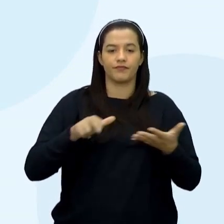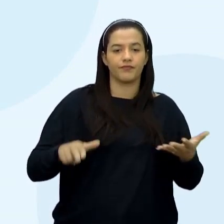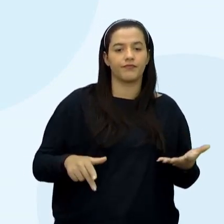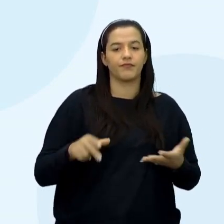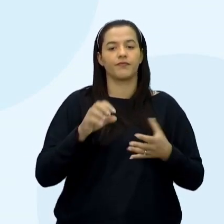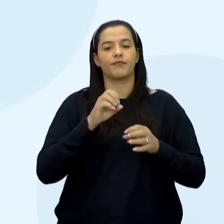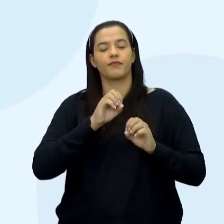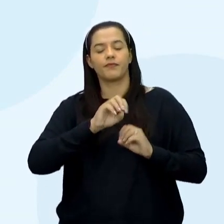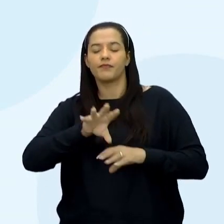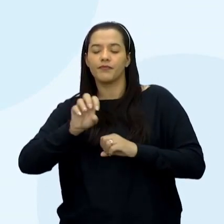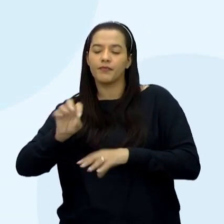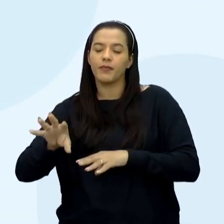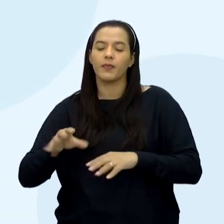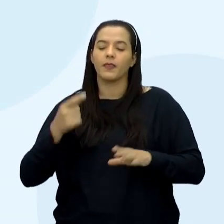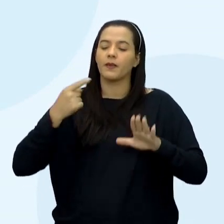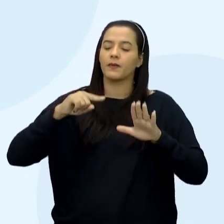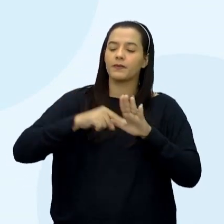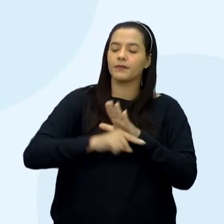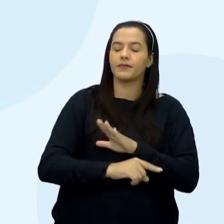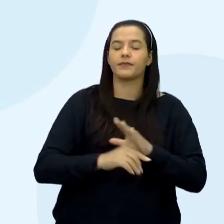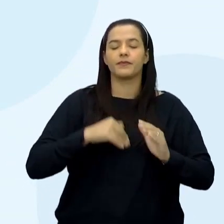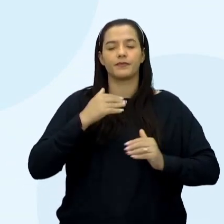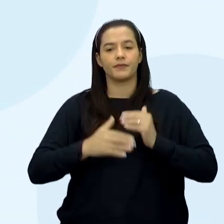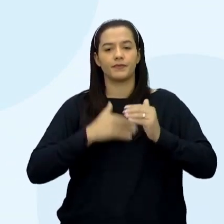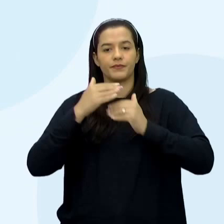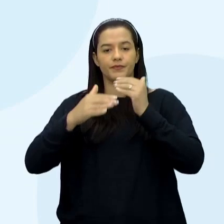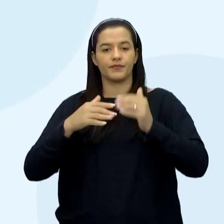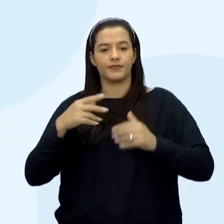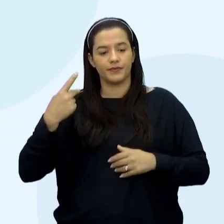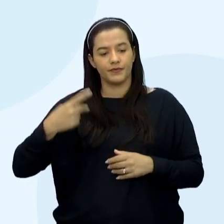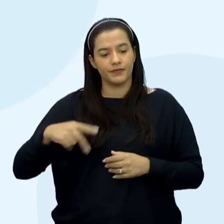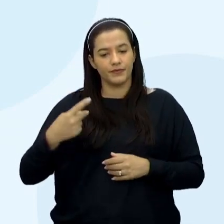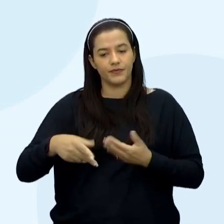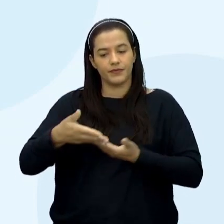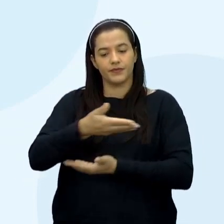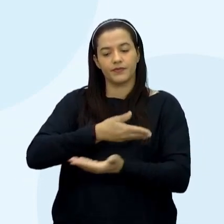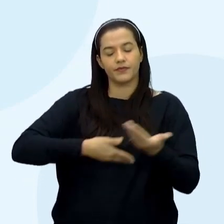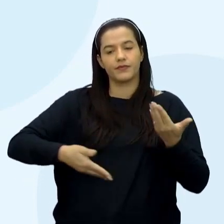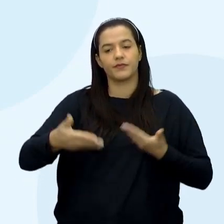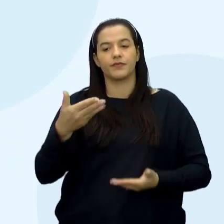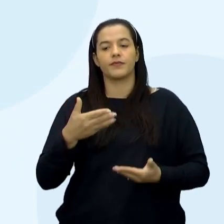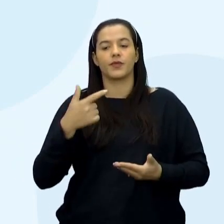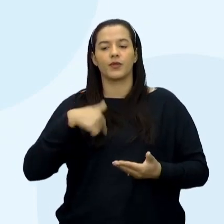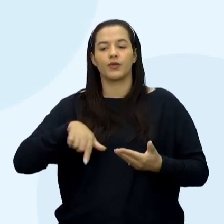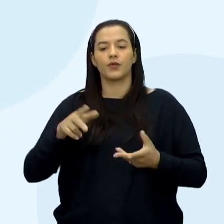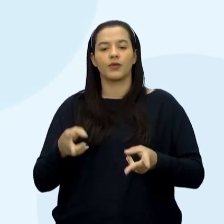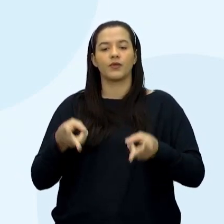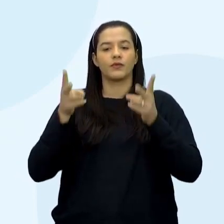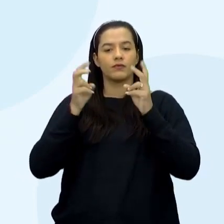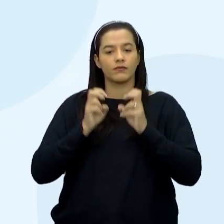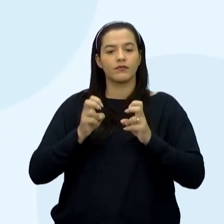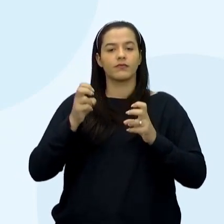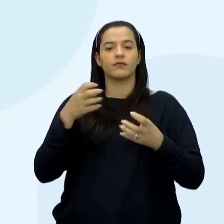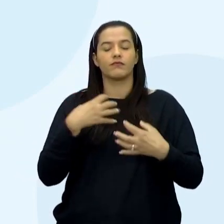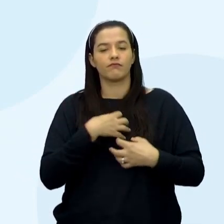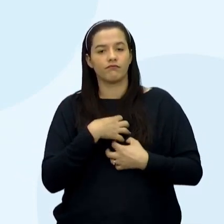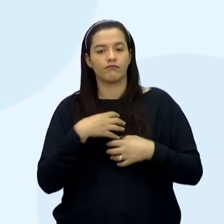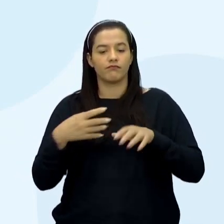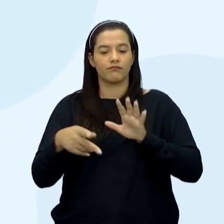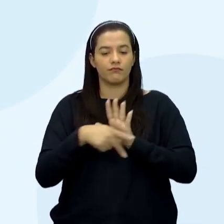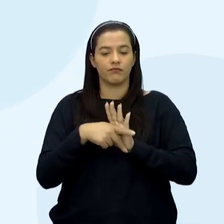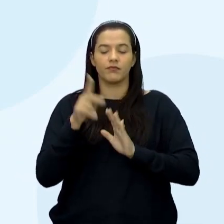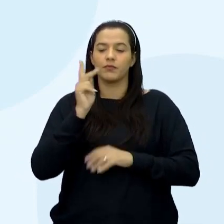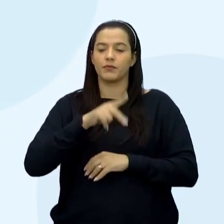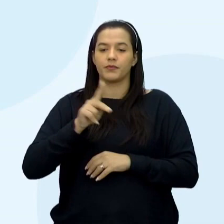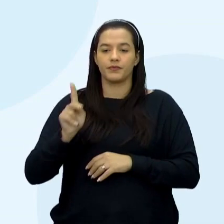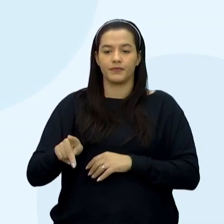unidades curriculares, no aprofundamento, que essa mesma troca que a gente observa na condição de